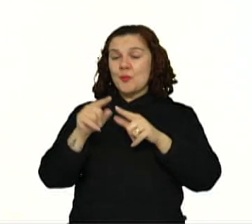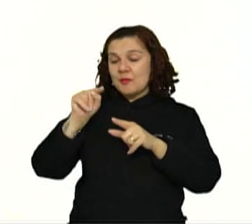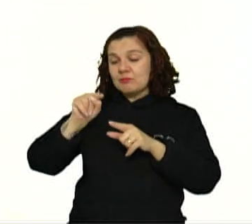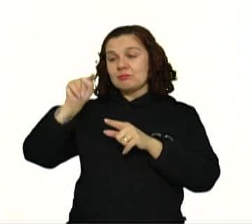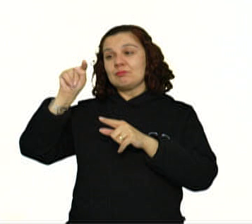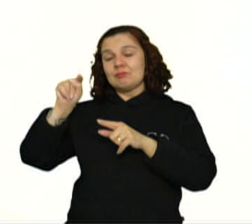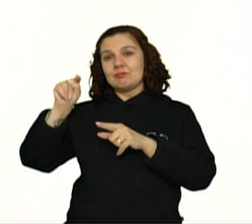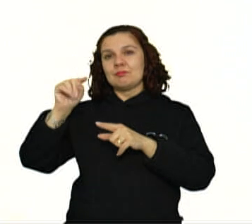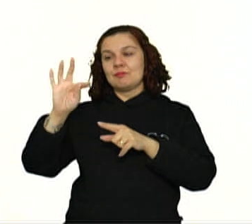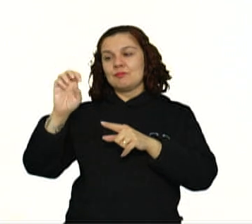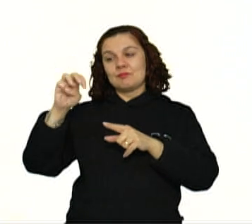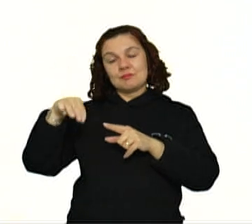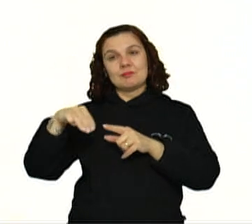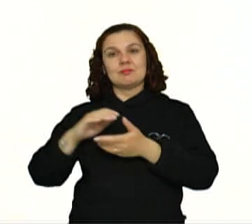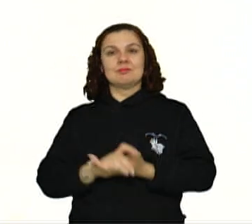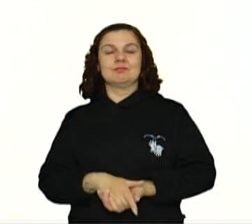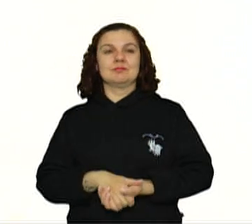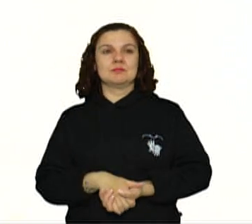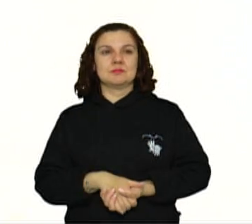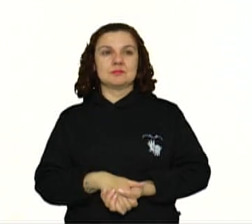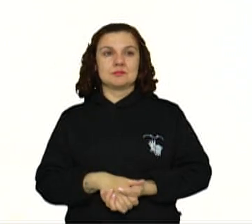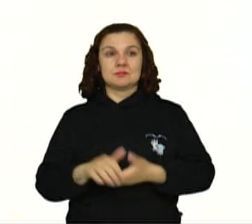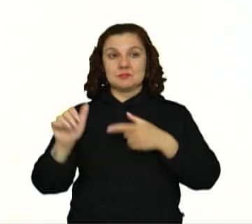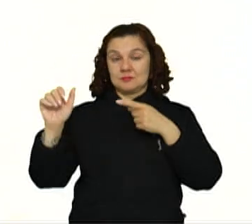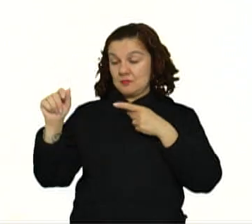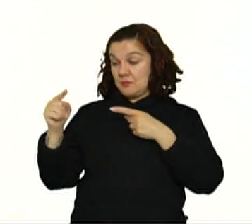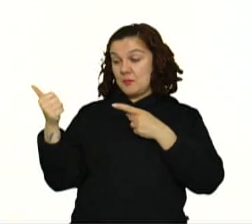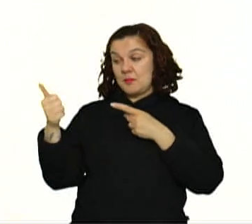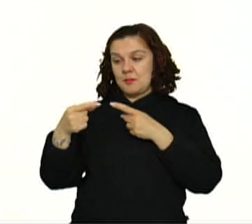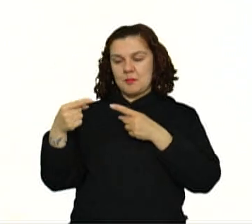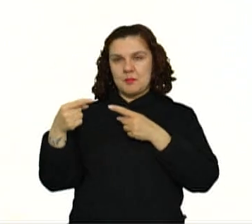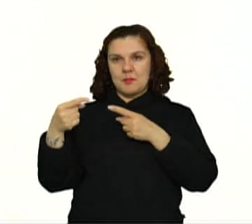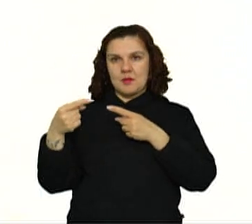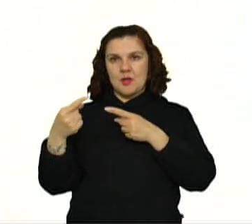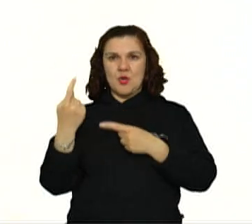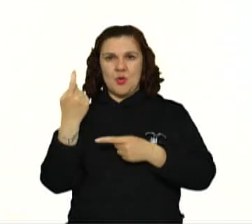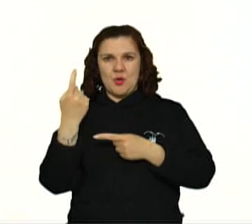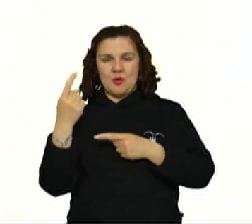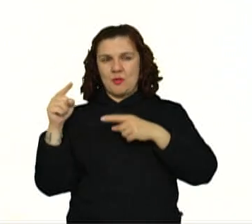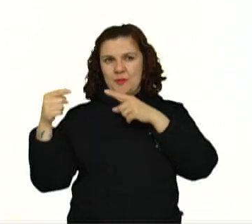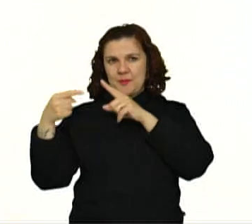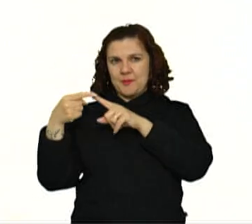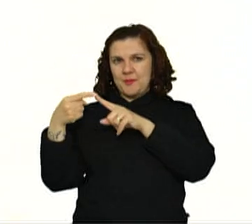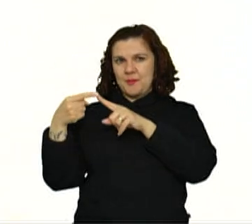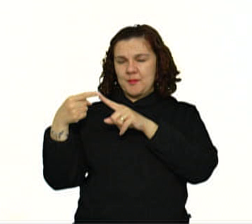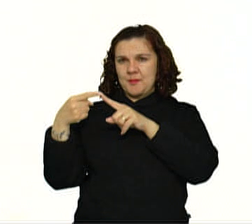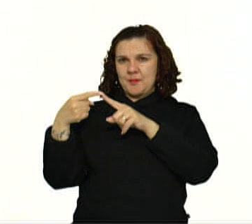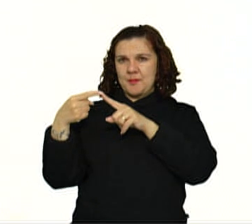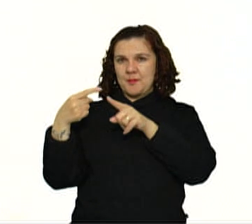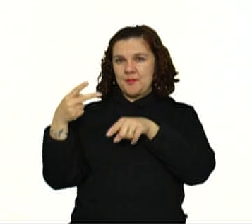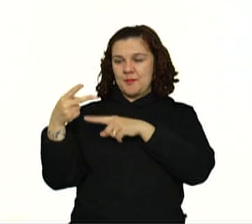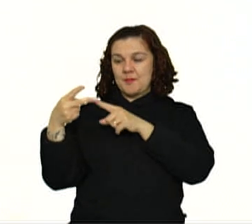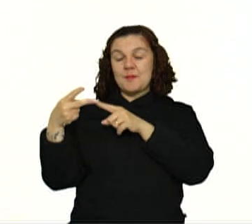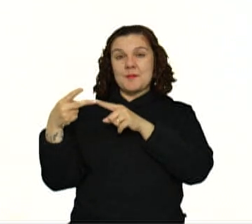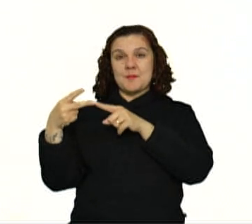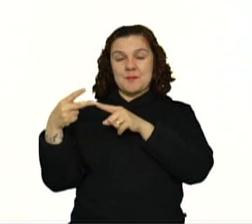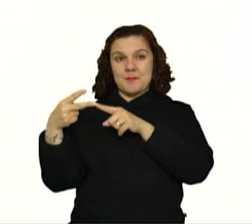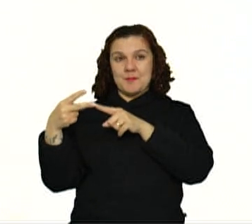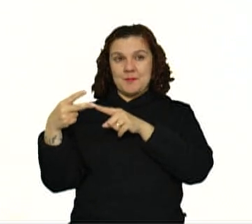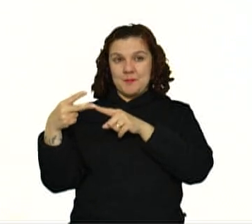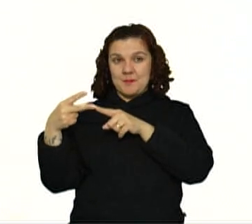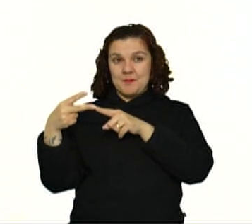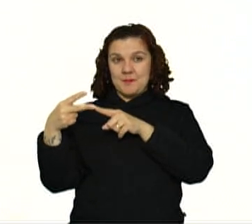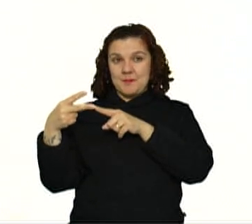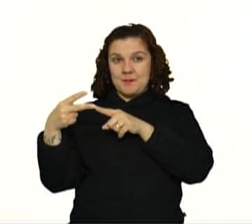acento circunflexo ali. Seria, é um monossílabo em? Está na terceira pessoa